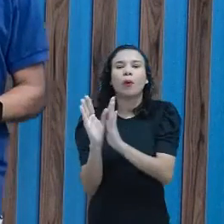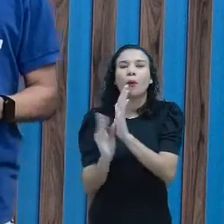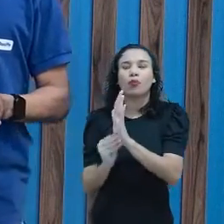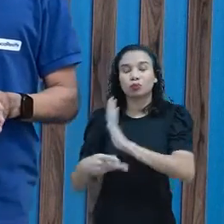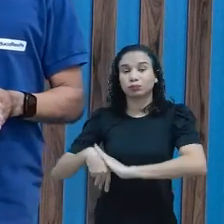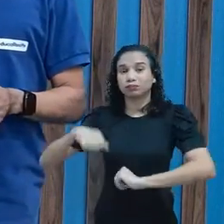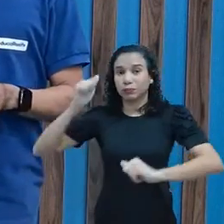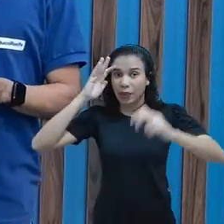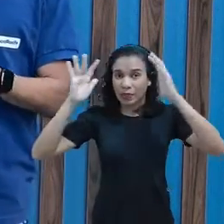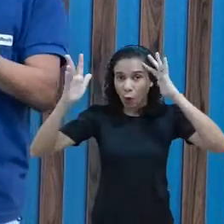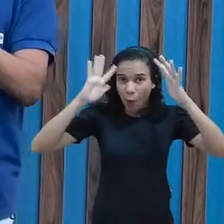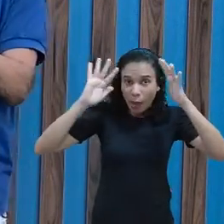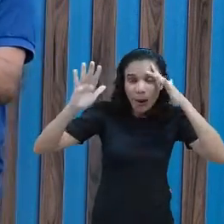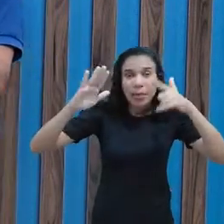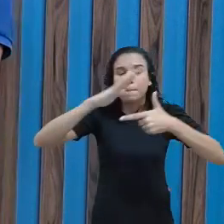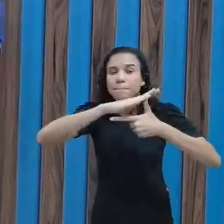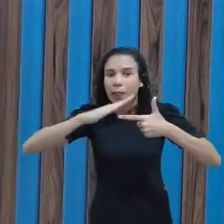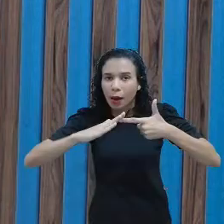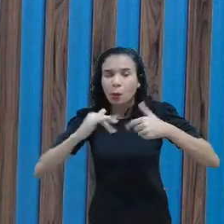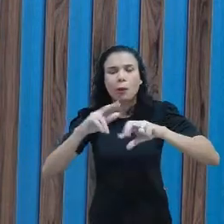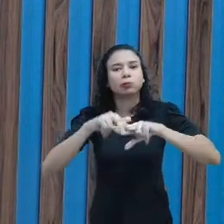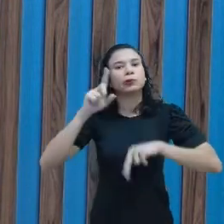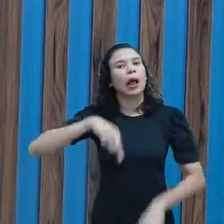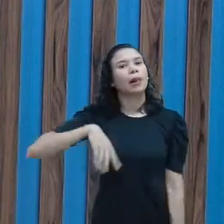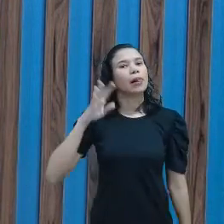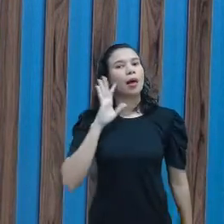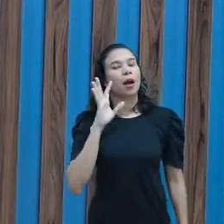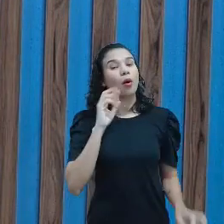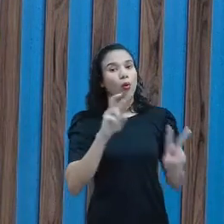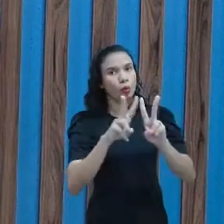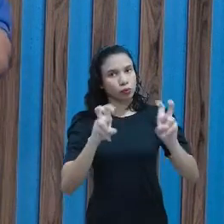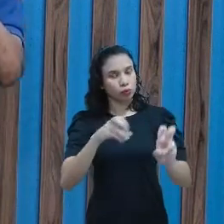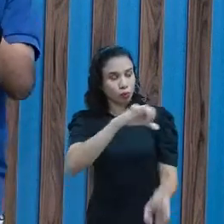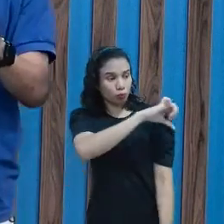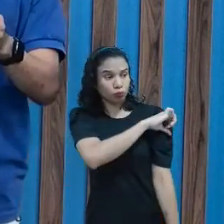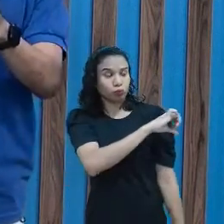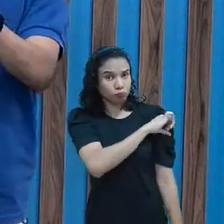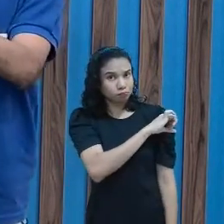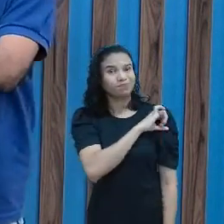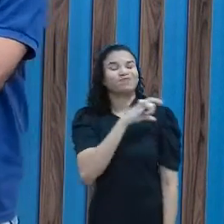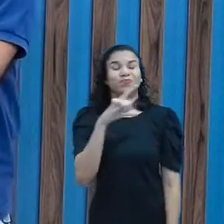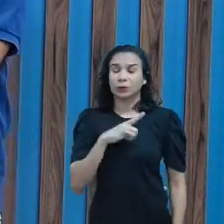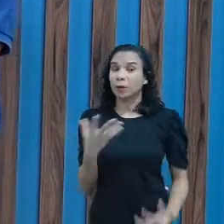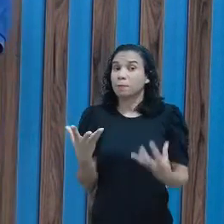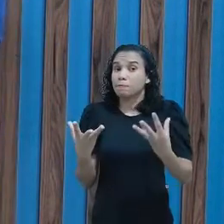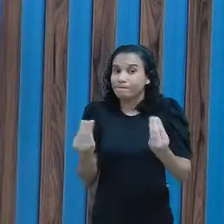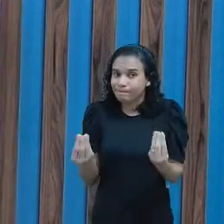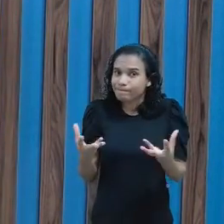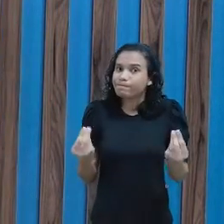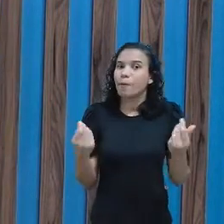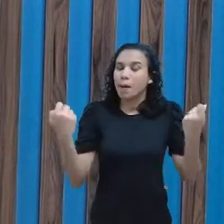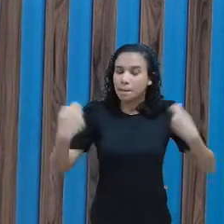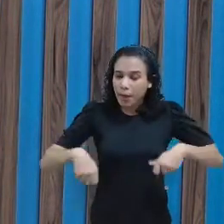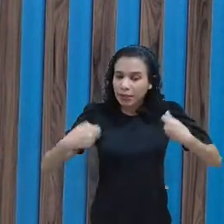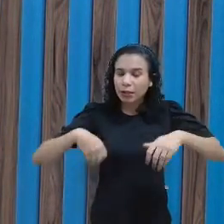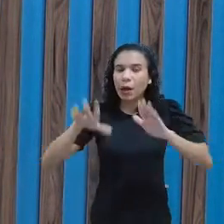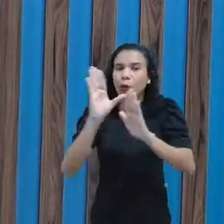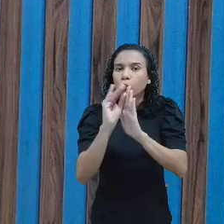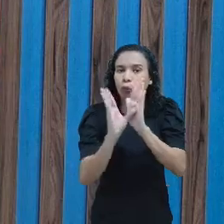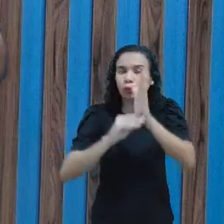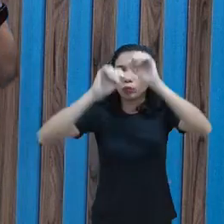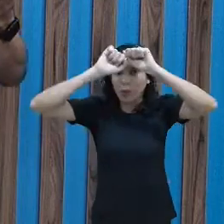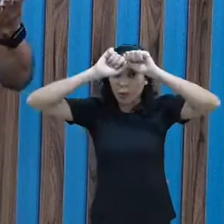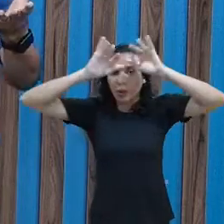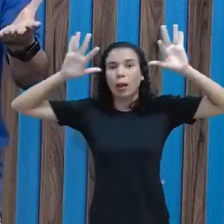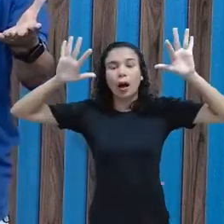de Teorema de Pitágoras. Fica ligadinho porque é um assunto que o nono ano é muito presente, tá bom? Precisa muito desse conteúdo e